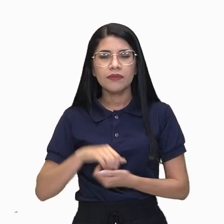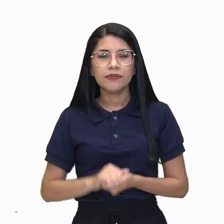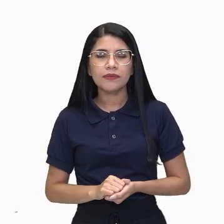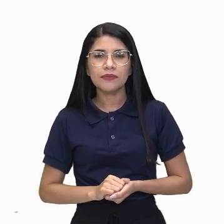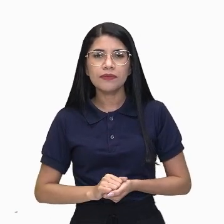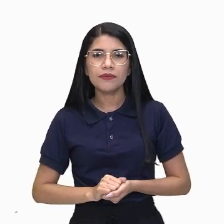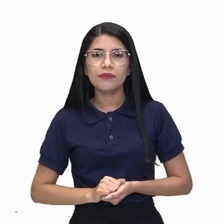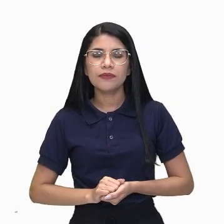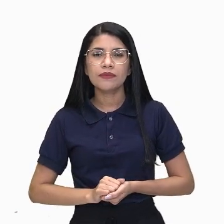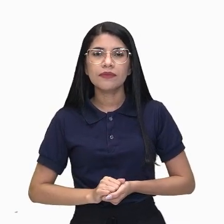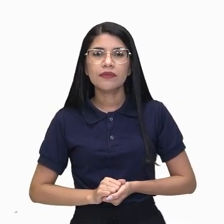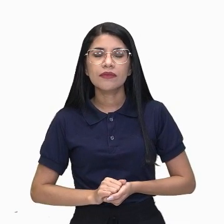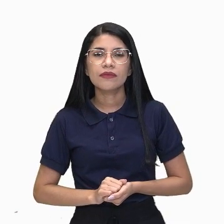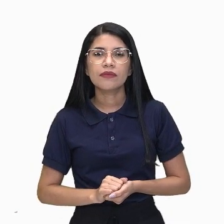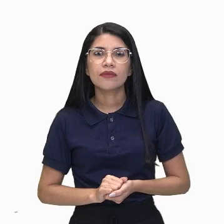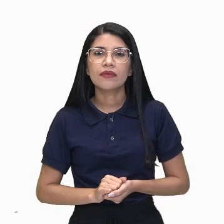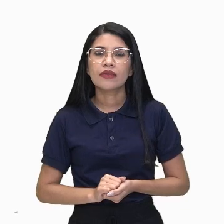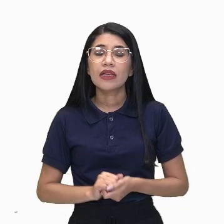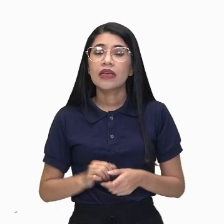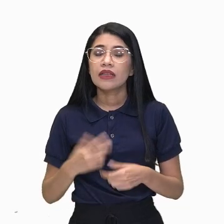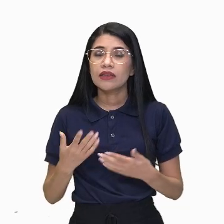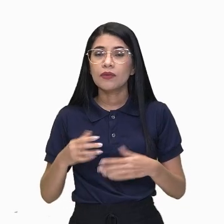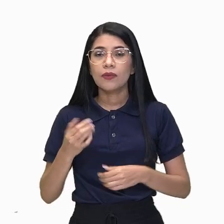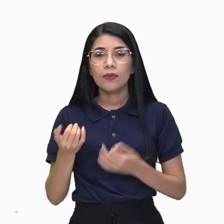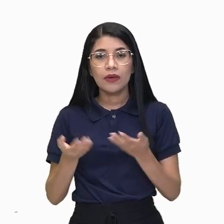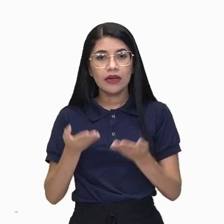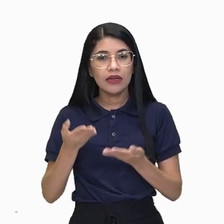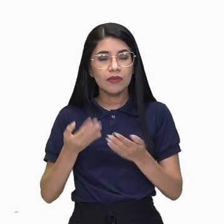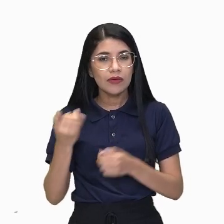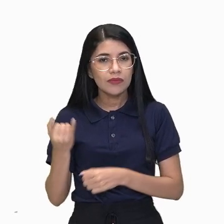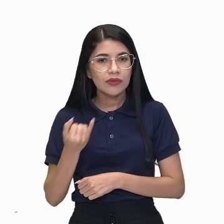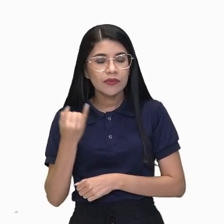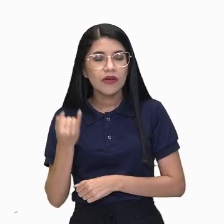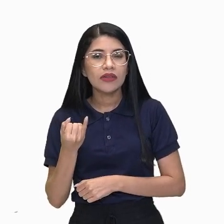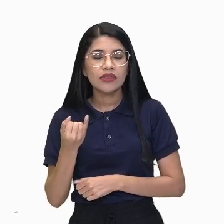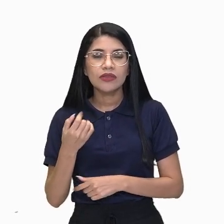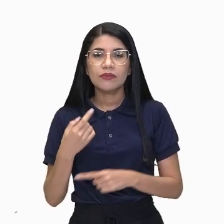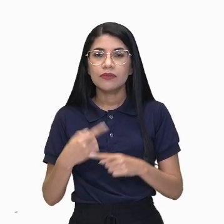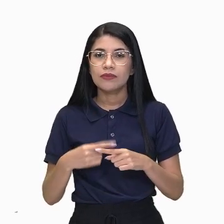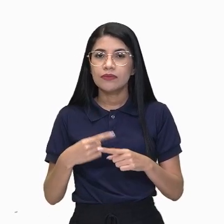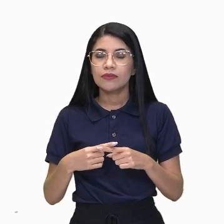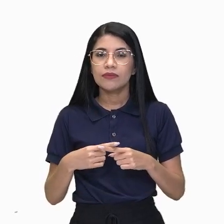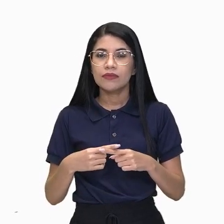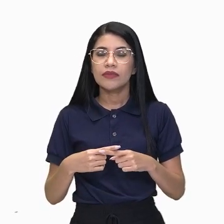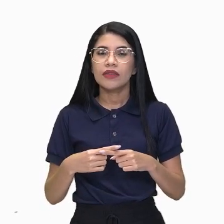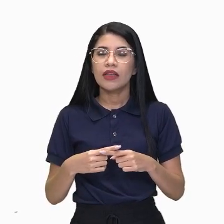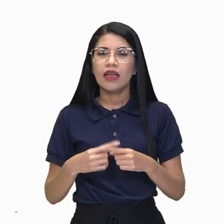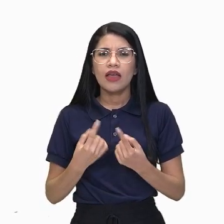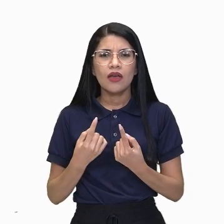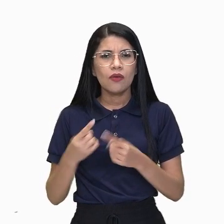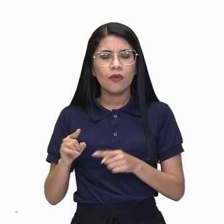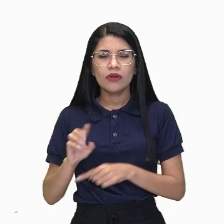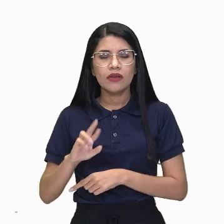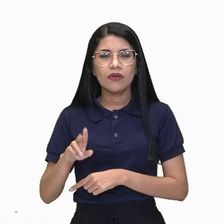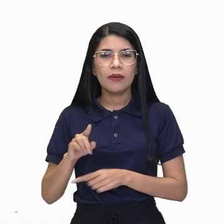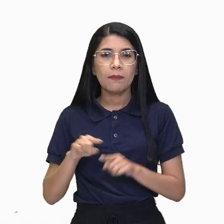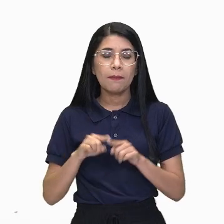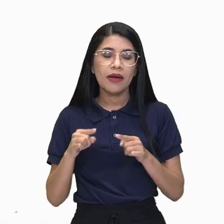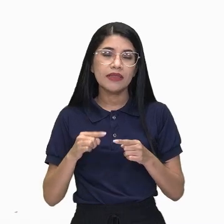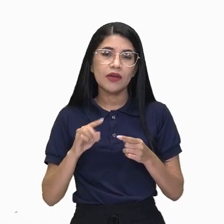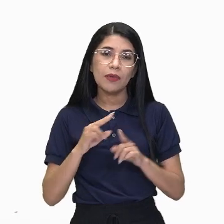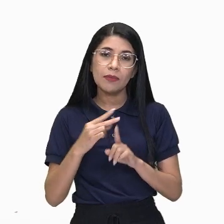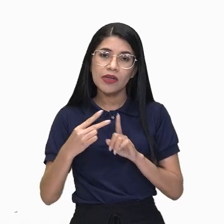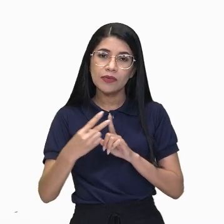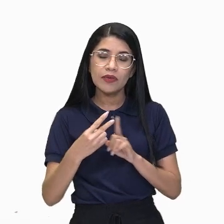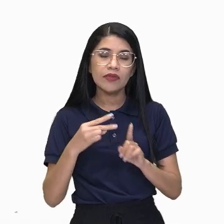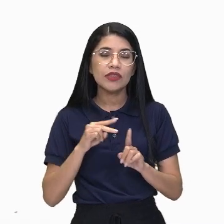uma questão que você tem que ser levantada. Esse equilíbrio é fundamental, porque ele vai justamente, né, não é que vai contra, mas ele traz uma outra cosmovisão,